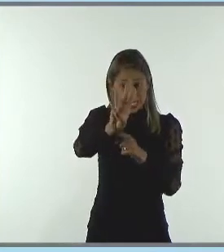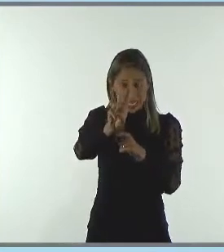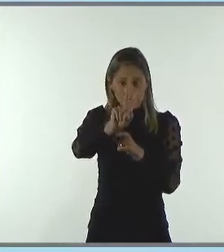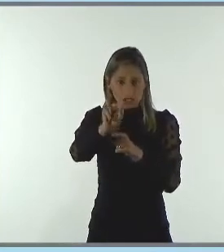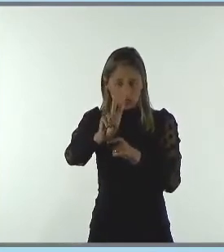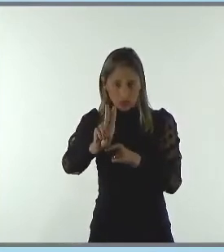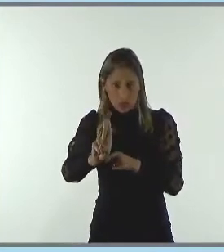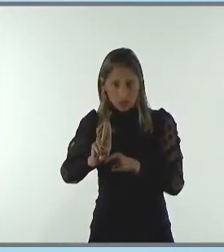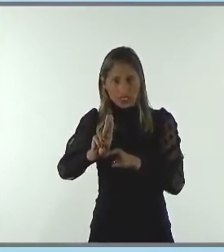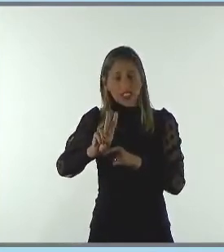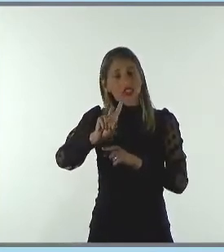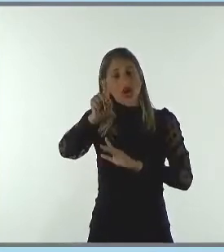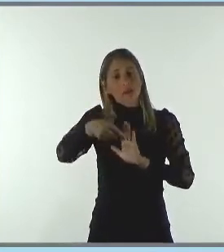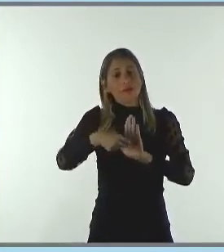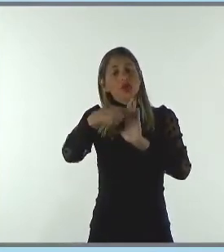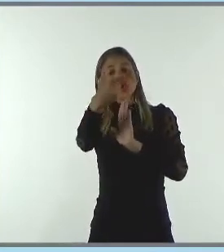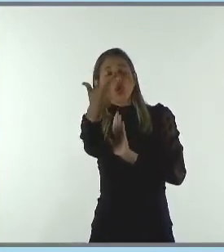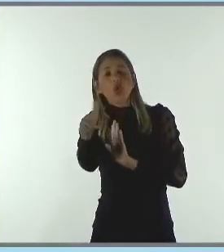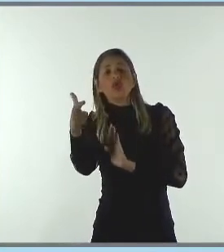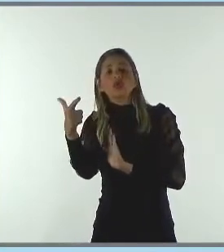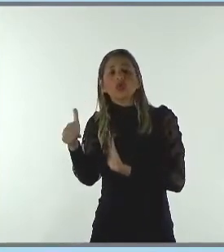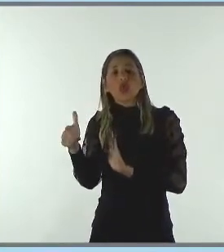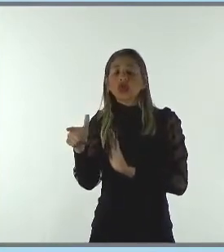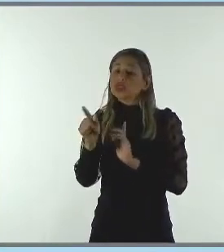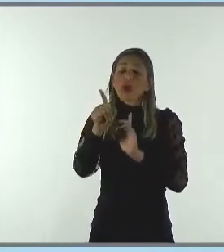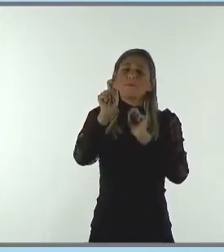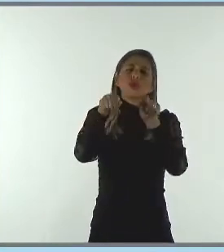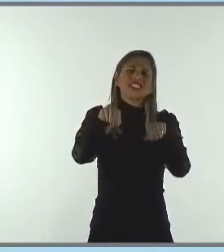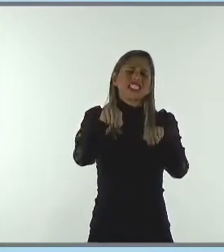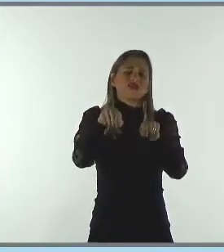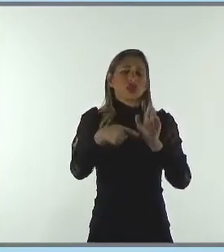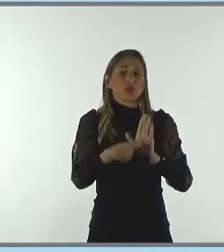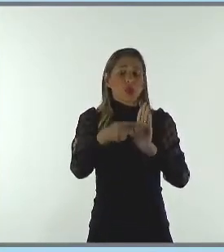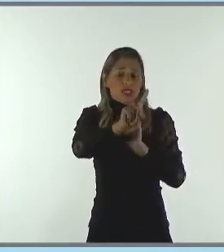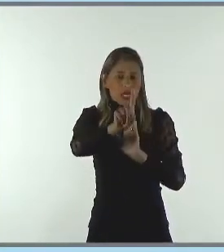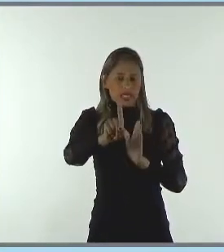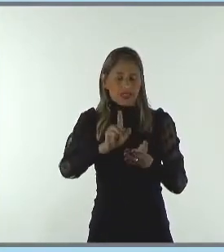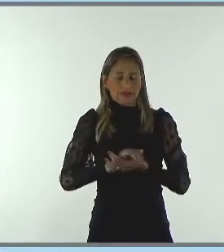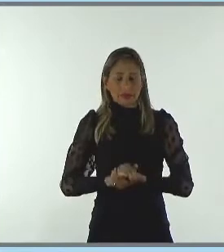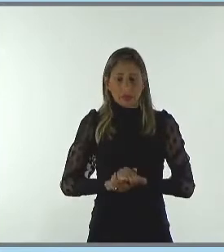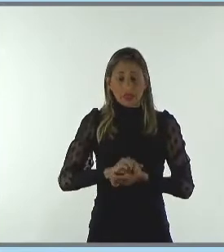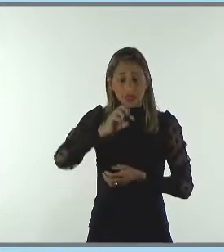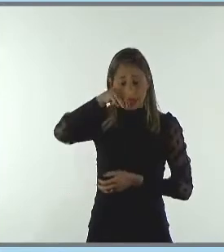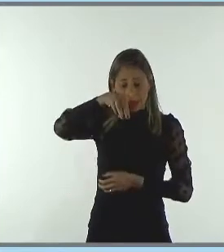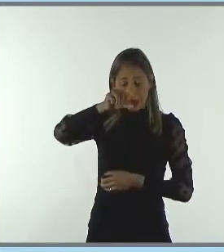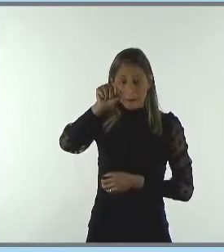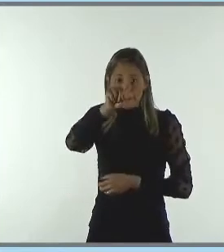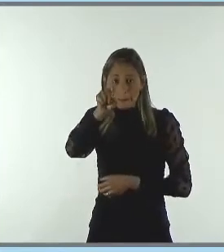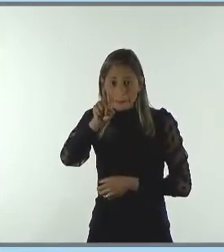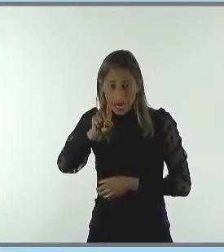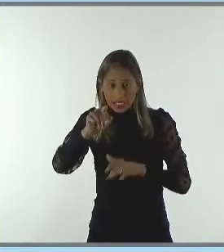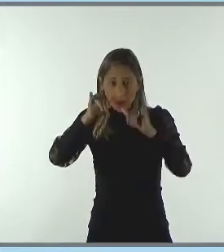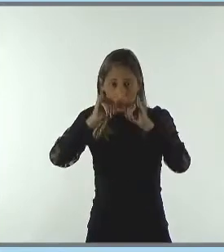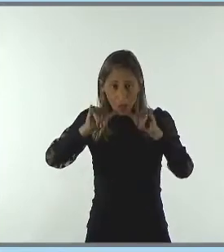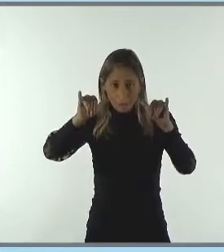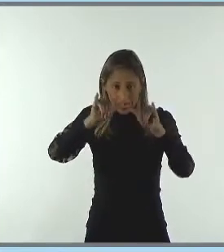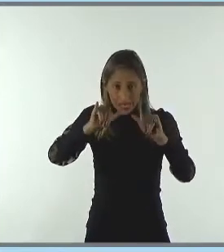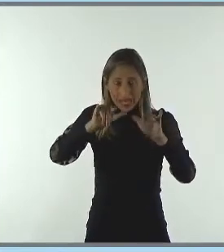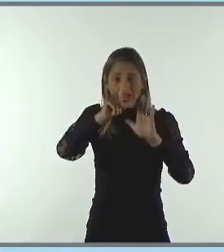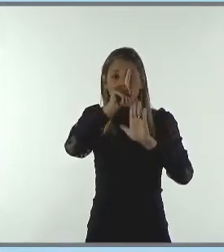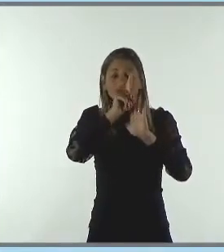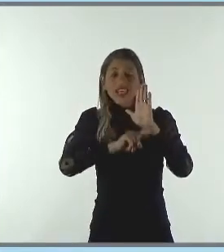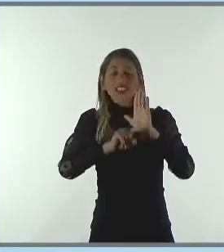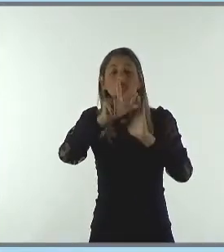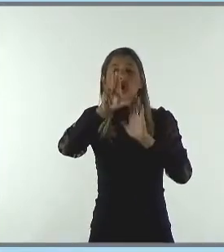eu homenageio os outros e outras que não é possível citar aqui, né? Masa publicou e ainda publica textos do Luiz Silva,